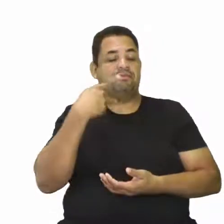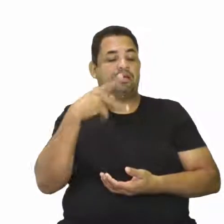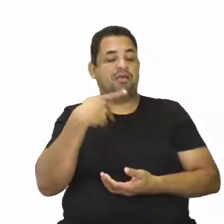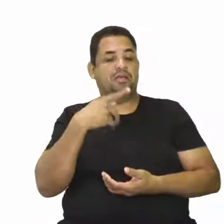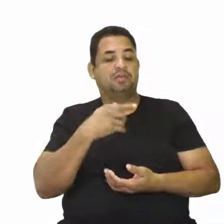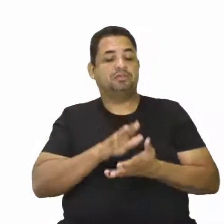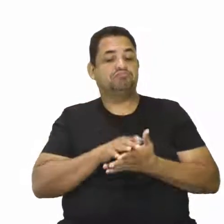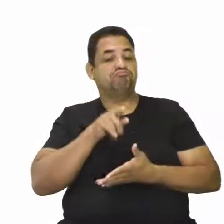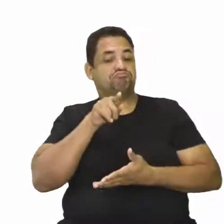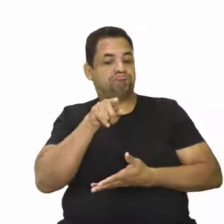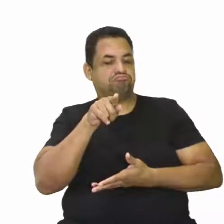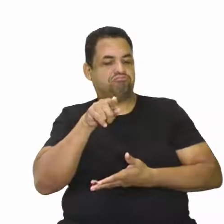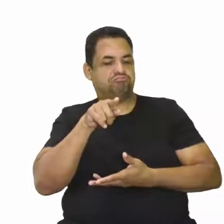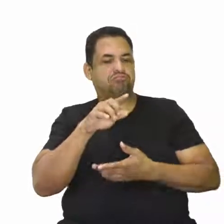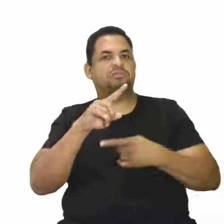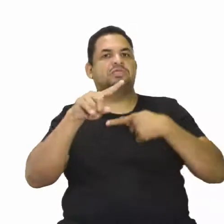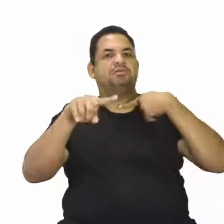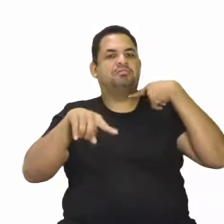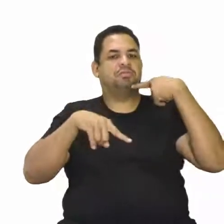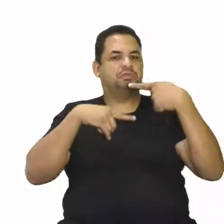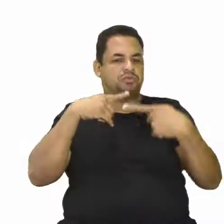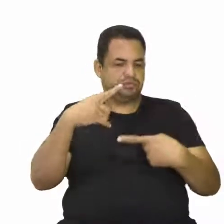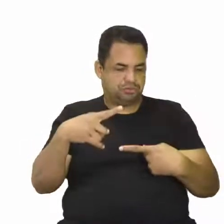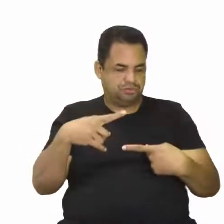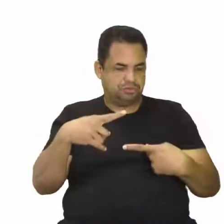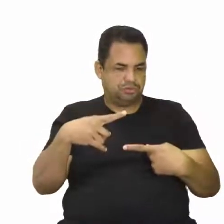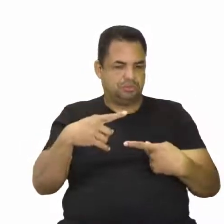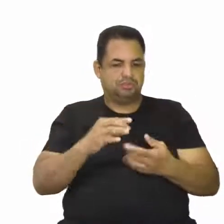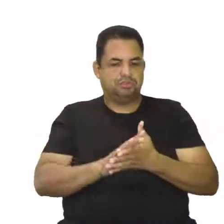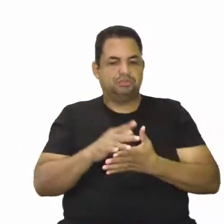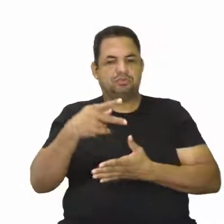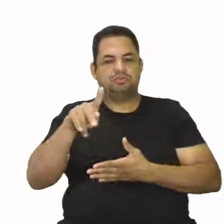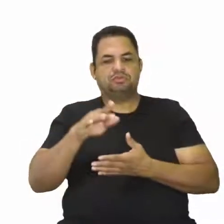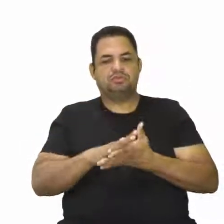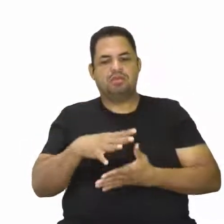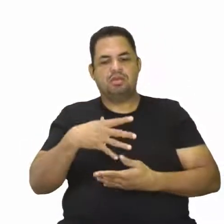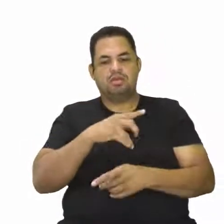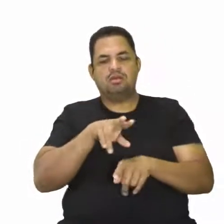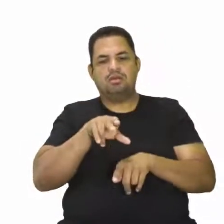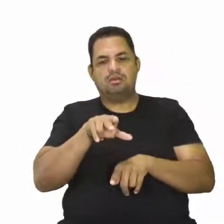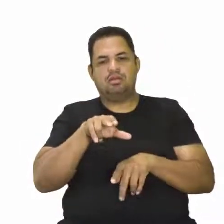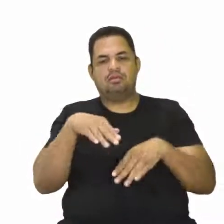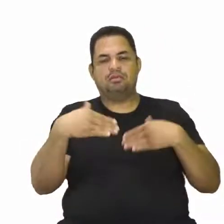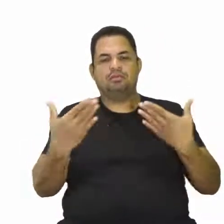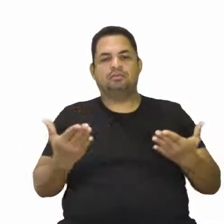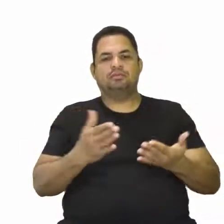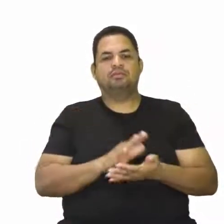Falarei contigo e posteriormente com sua irmã.